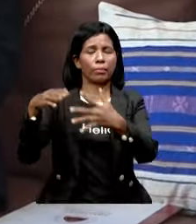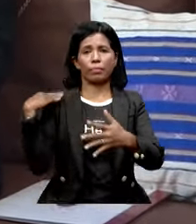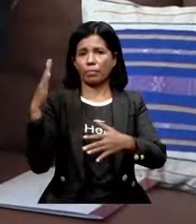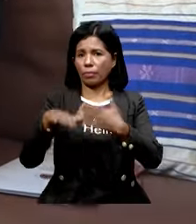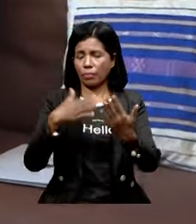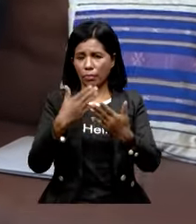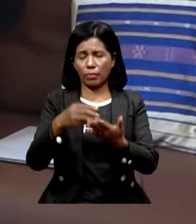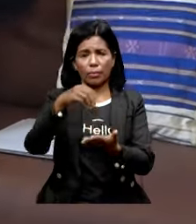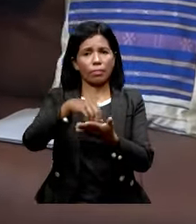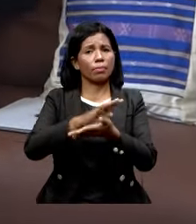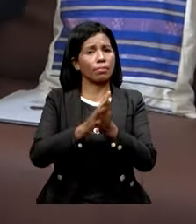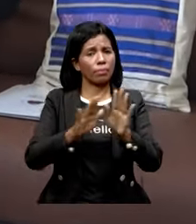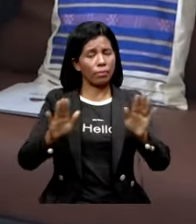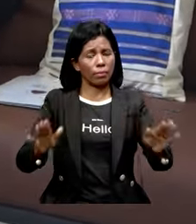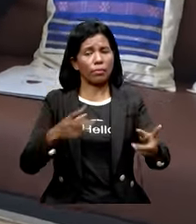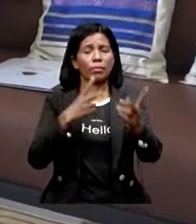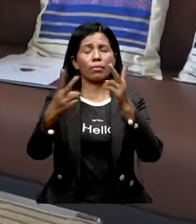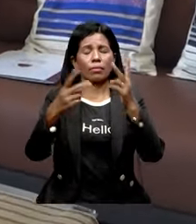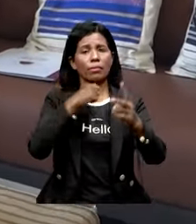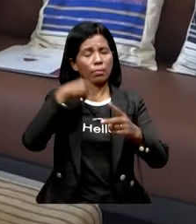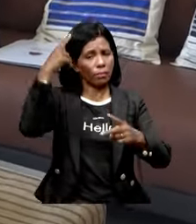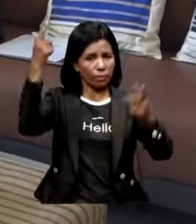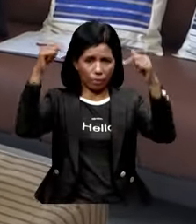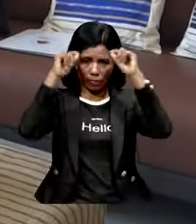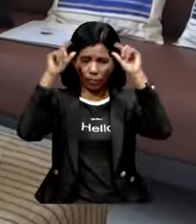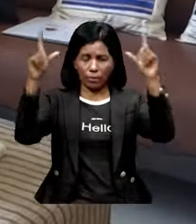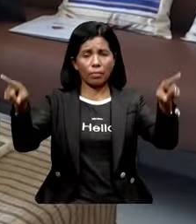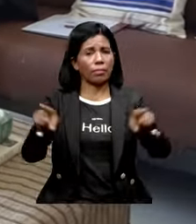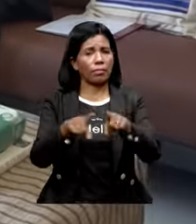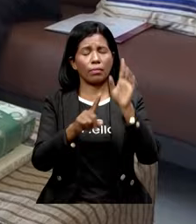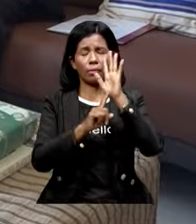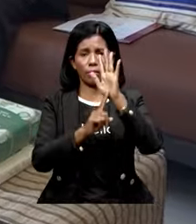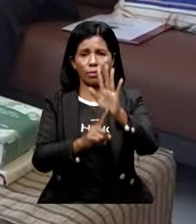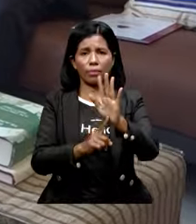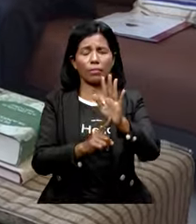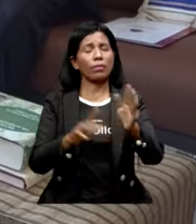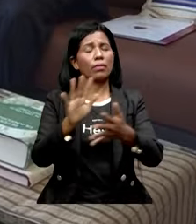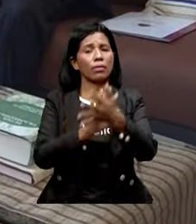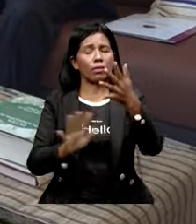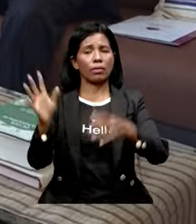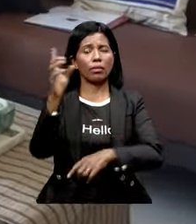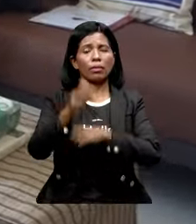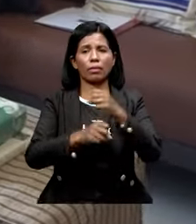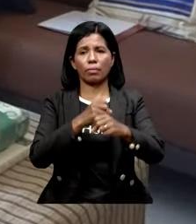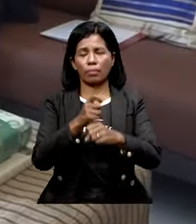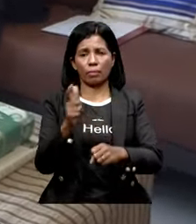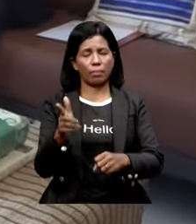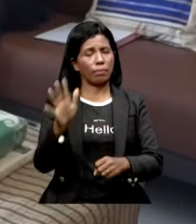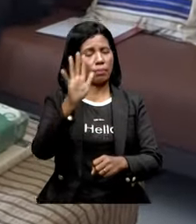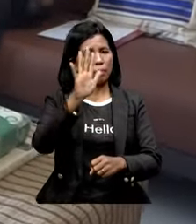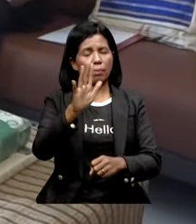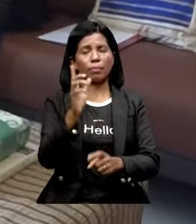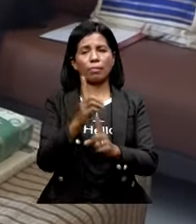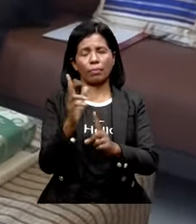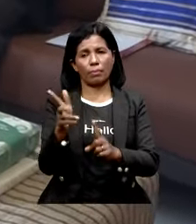a Tucuria, estabilidade durante visita Papa, mais Timor-Leste, a Nessan Hatudona durante festa, comemoração Tinan Rores Lima, consulta